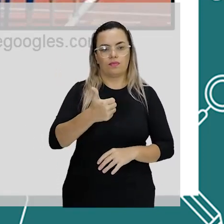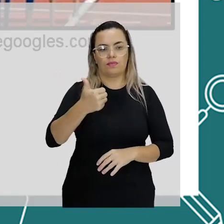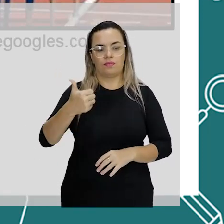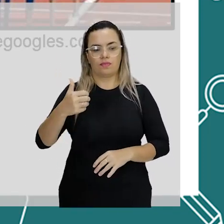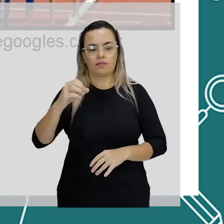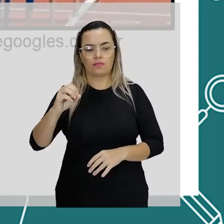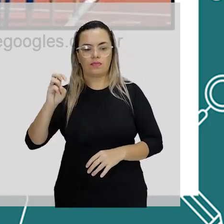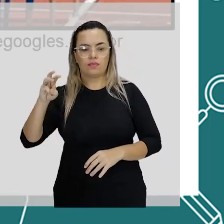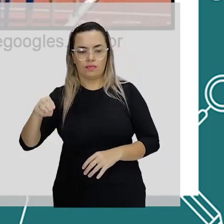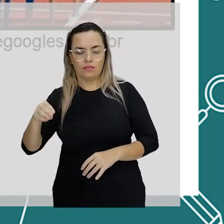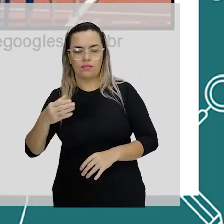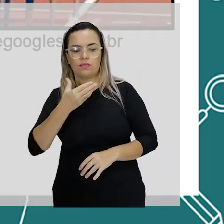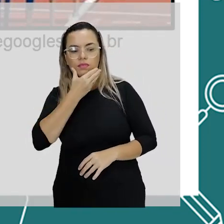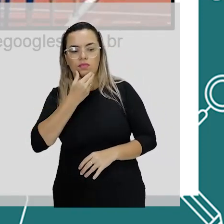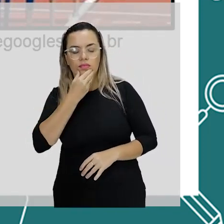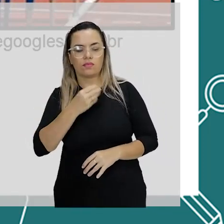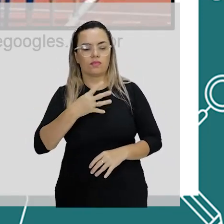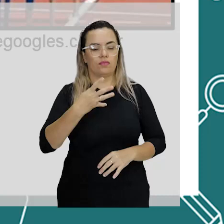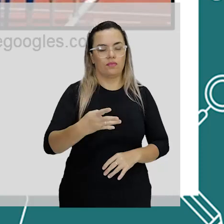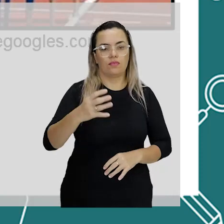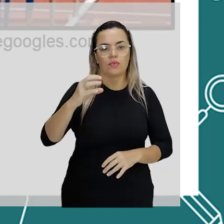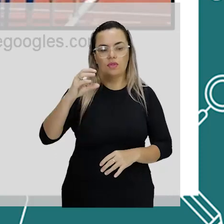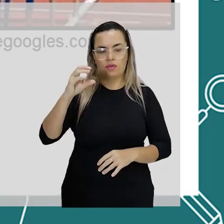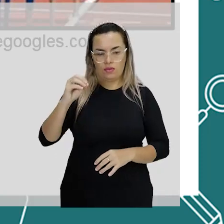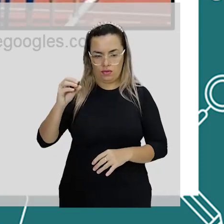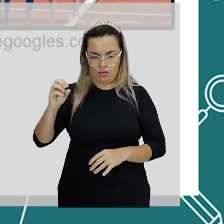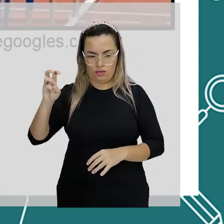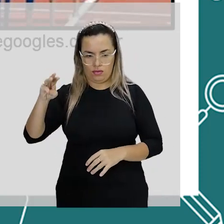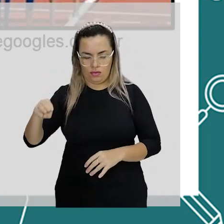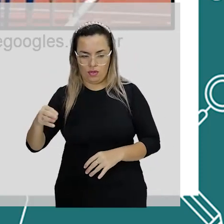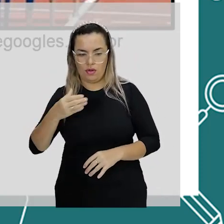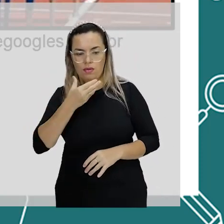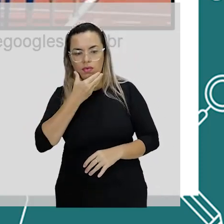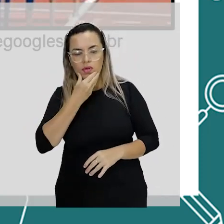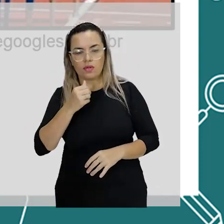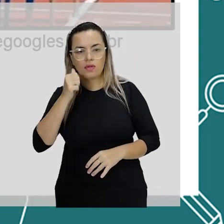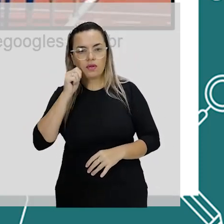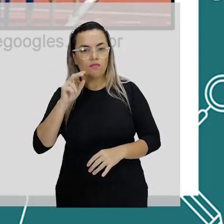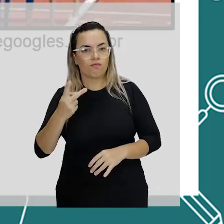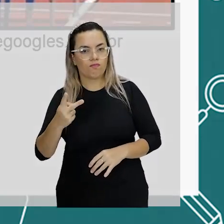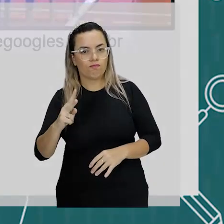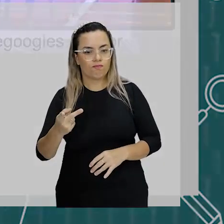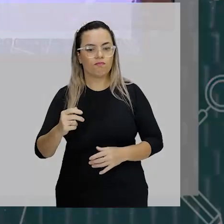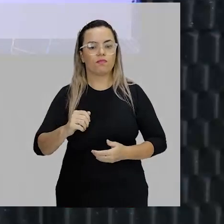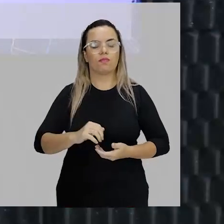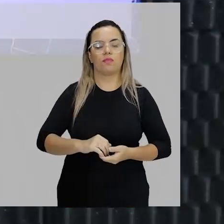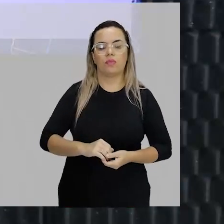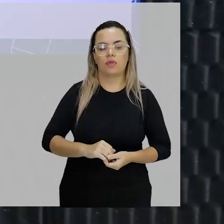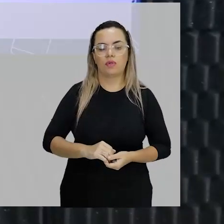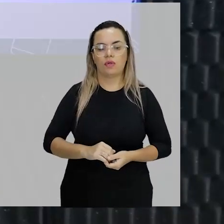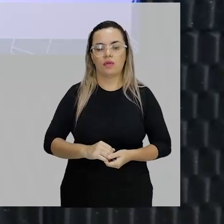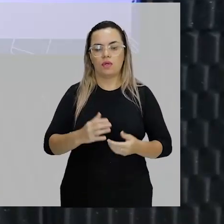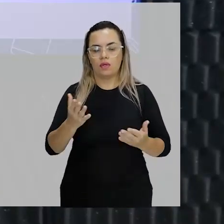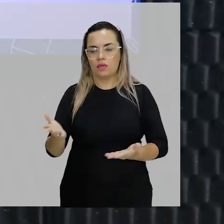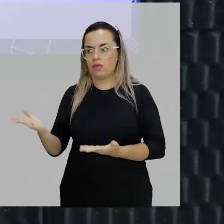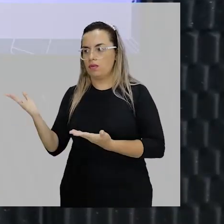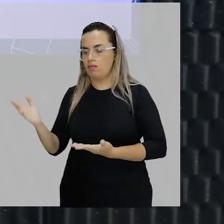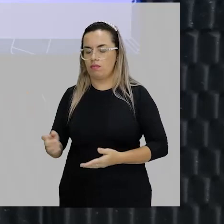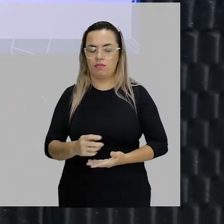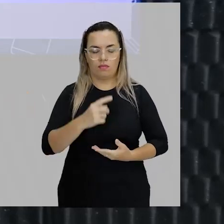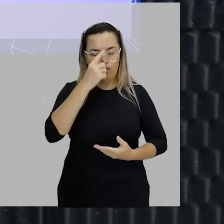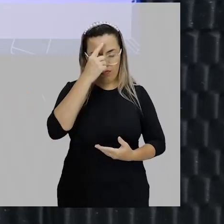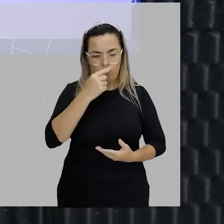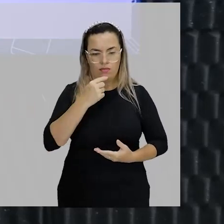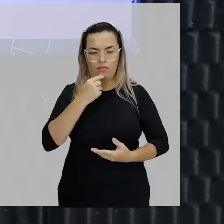masculino, 400 metros masculino e feminino. Tá aqui, ó. São as provas